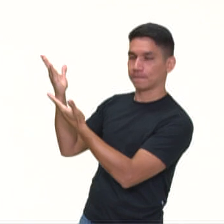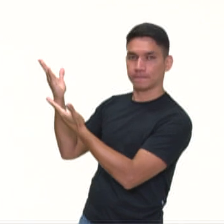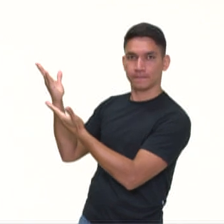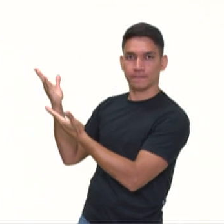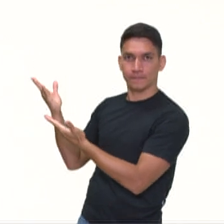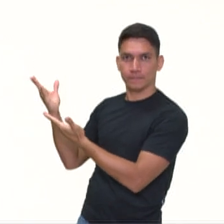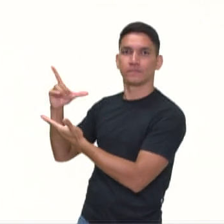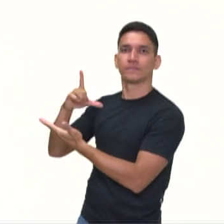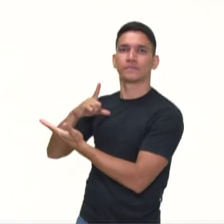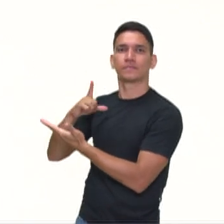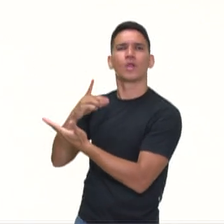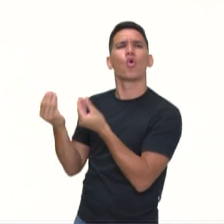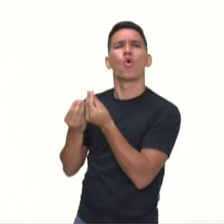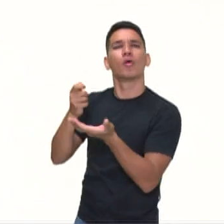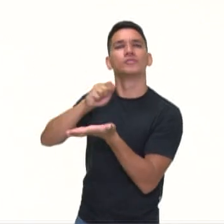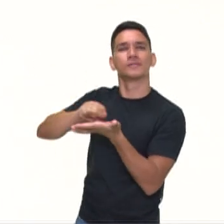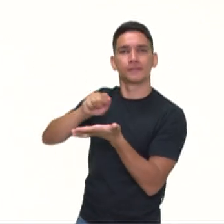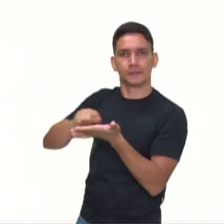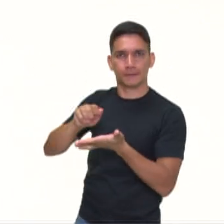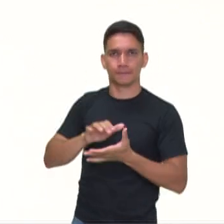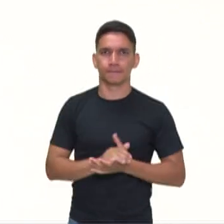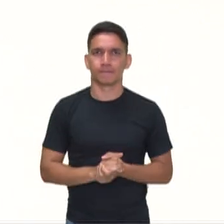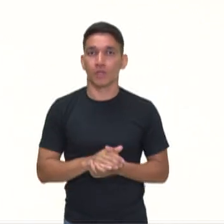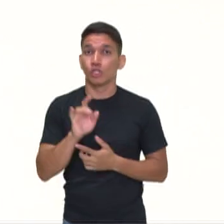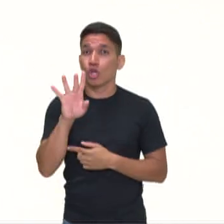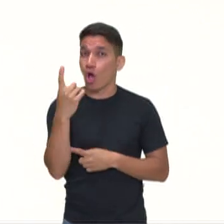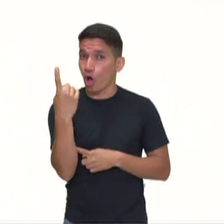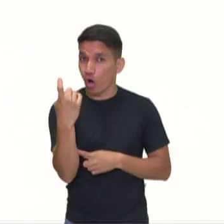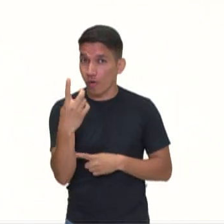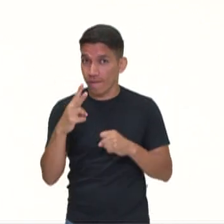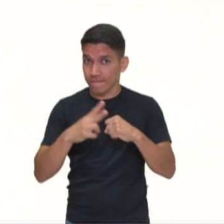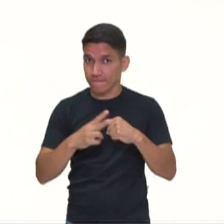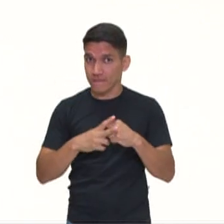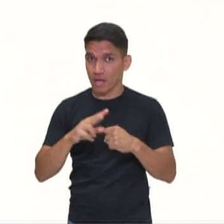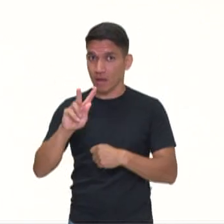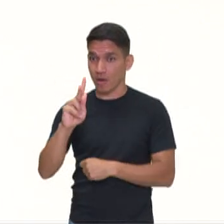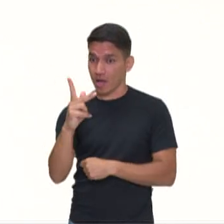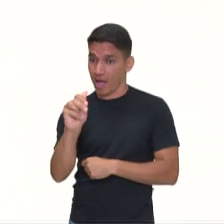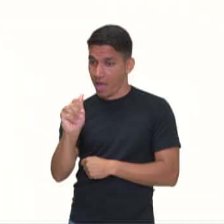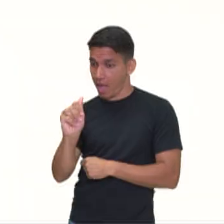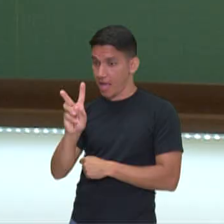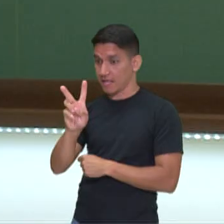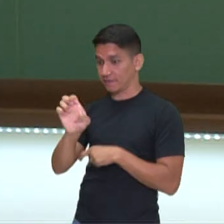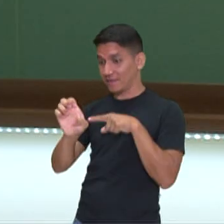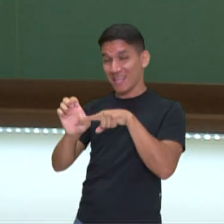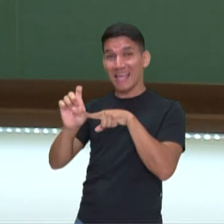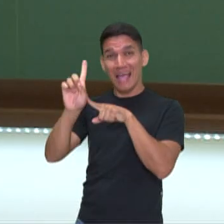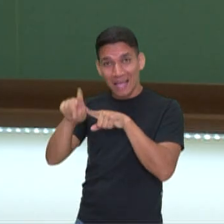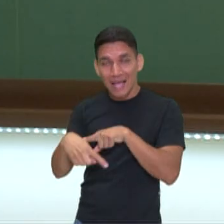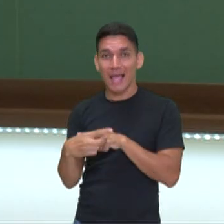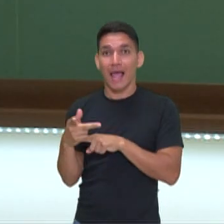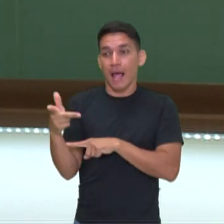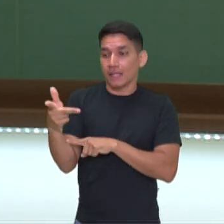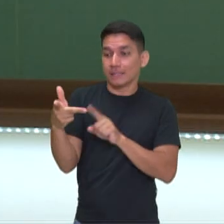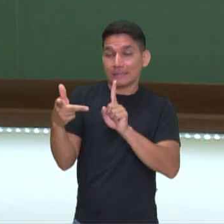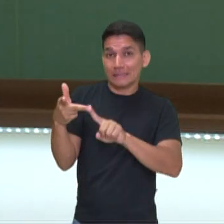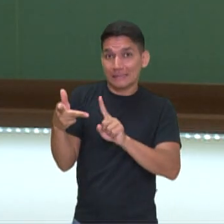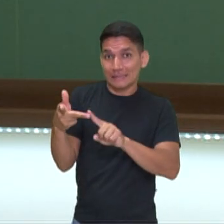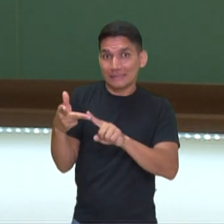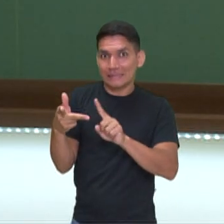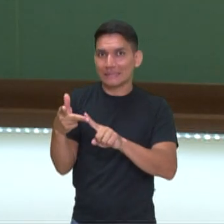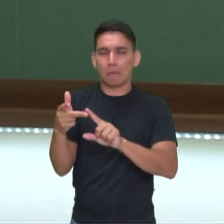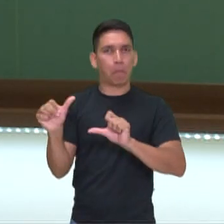study, studies. Né? Com exceção, o verbo have, que a terceira pessoa do singular do have, passa a ser